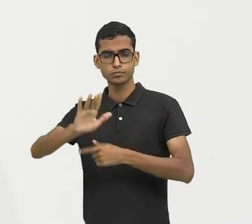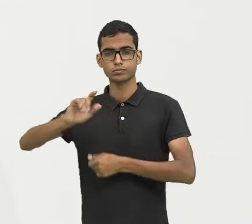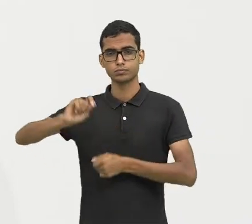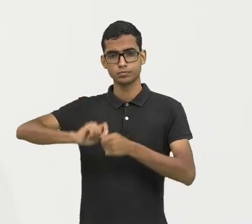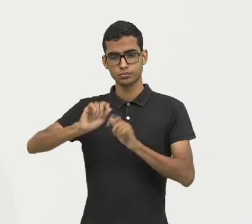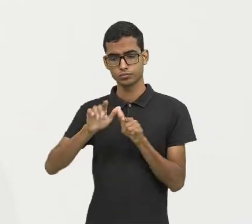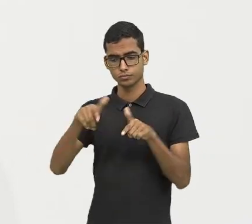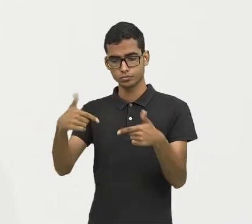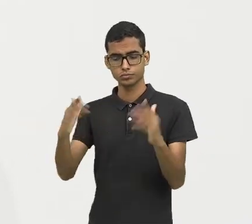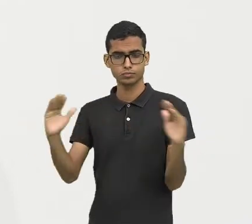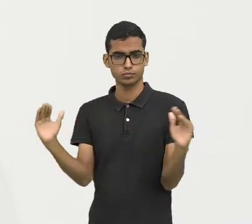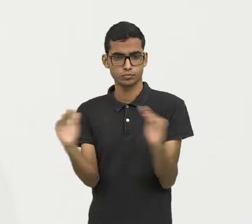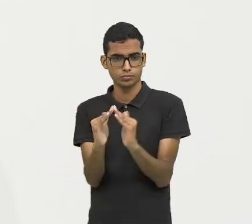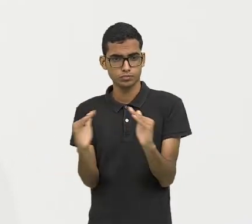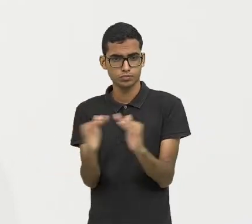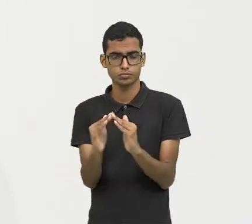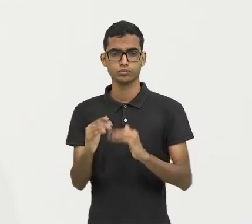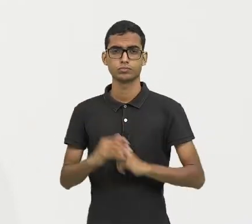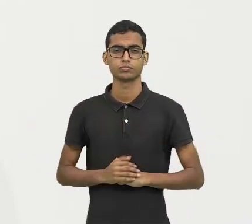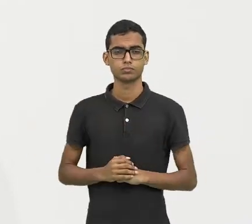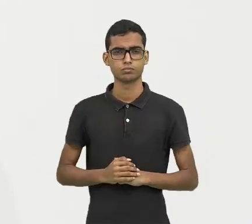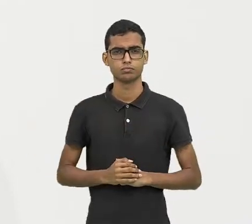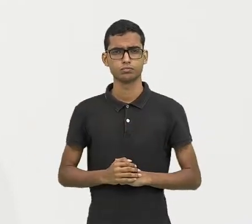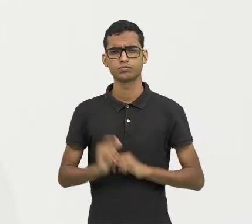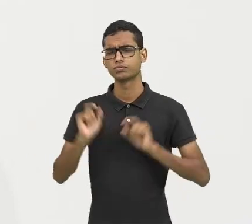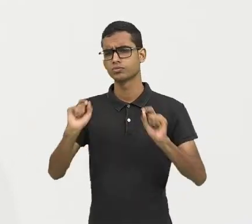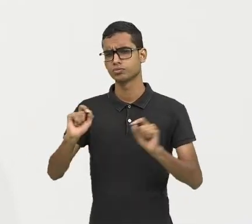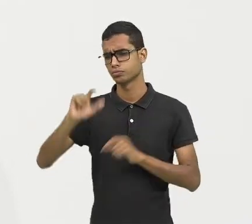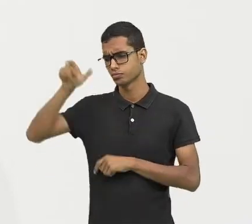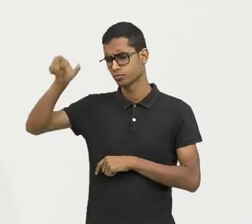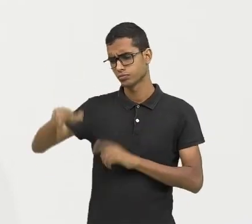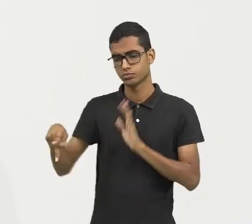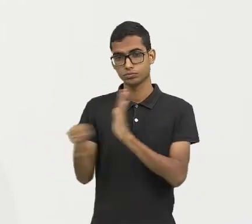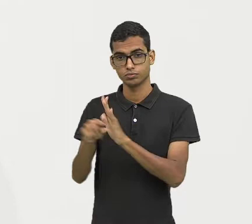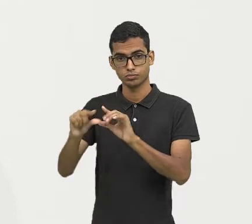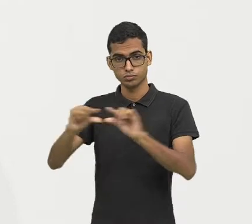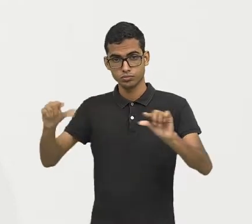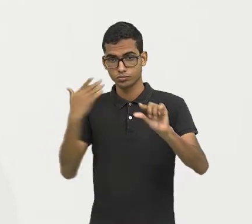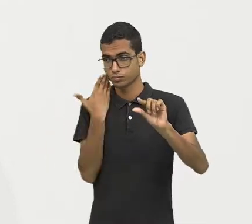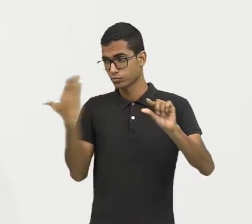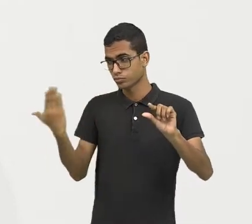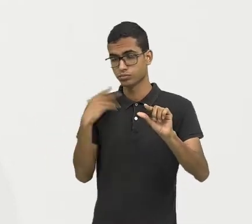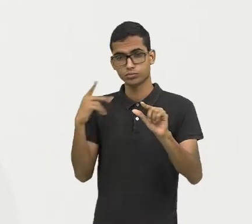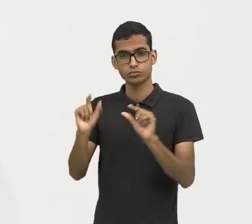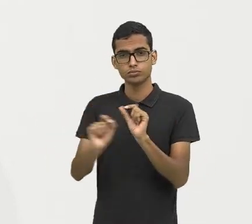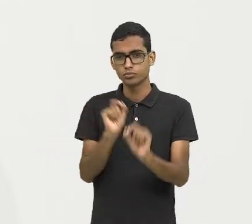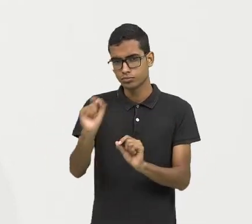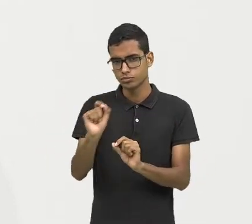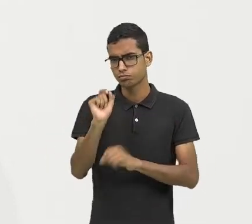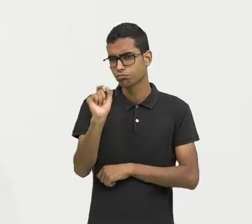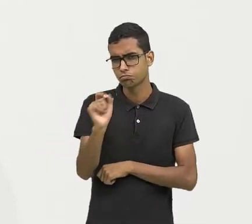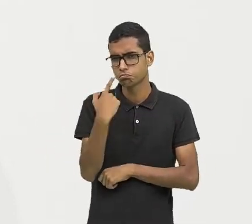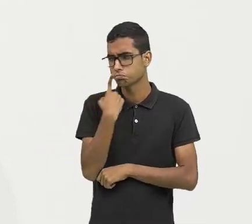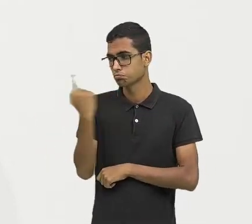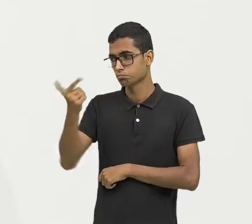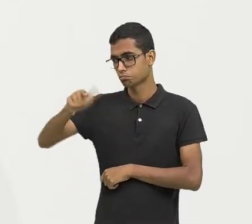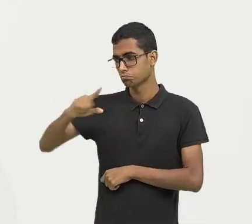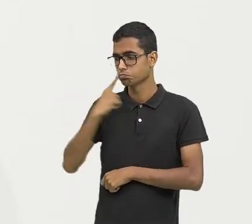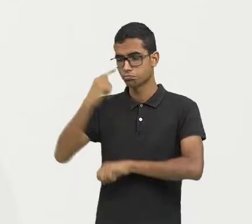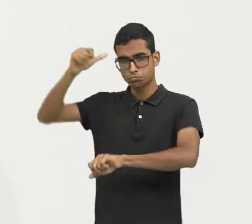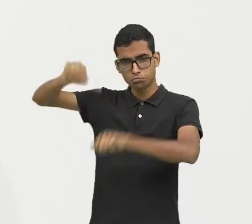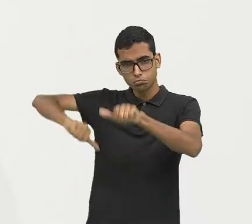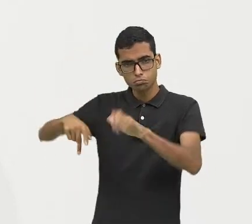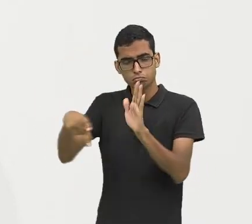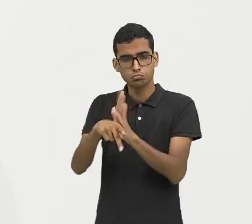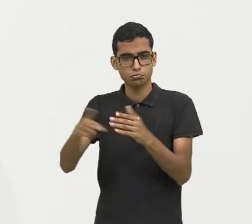para fazer em casa. Quem é o sujeito desta oração, deste enunciado? Mais uma vez, analisando o